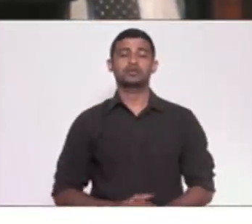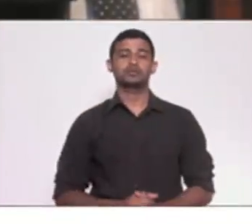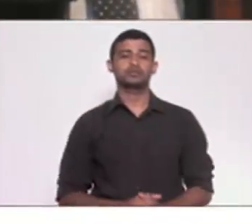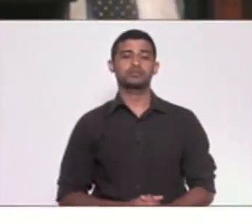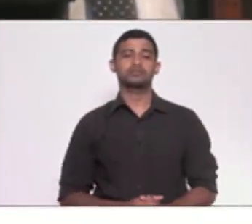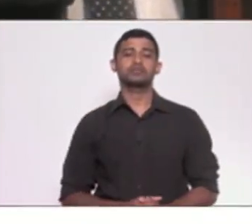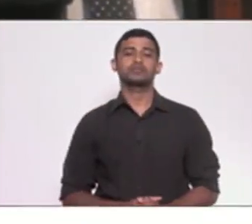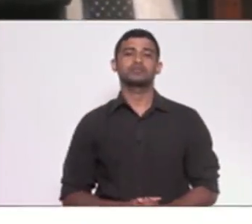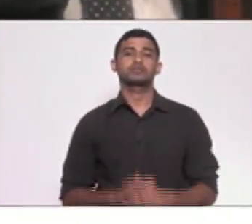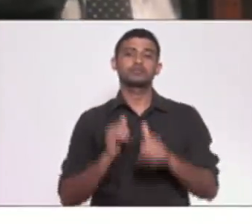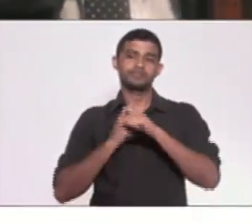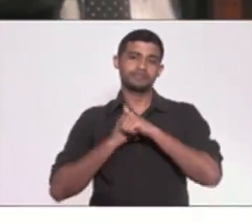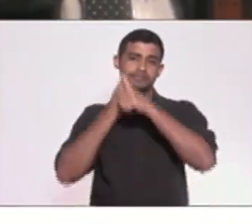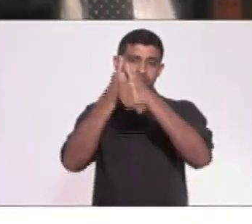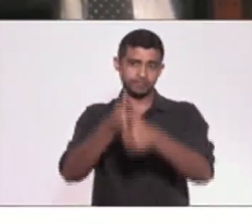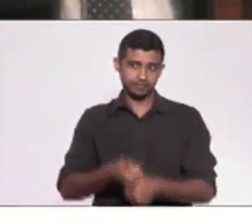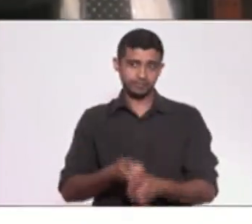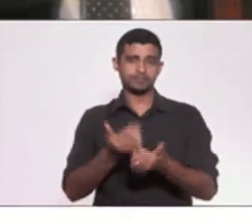Para encaminhar,